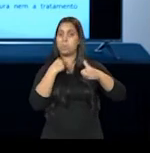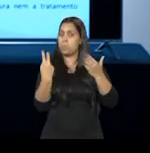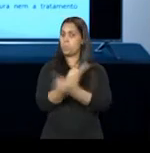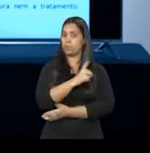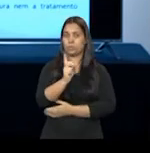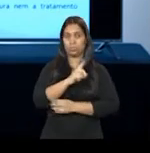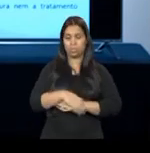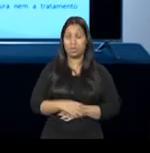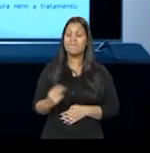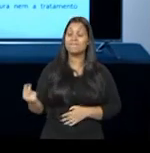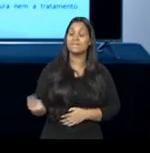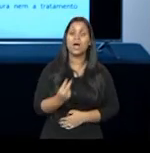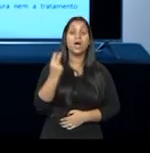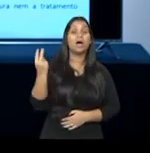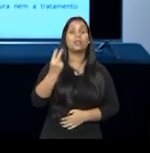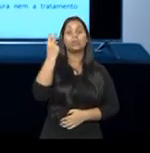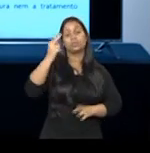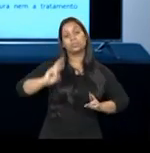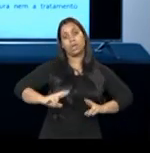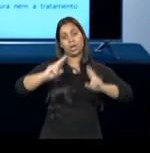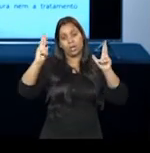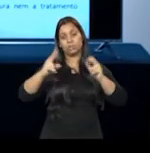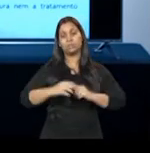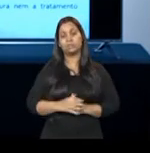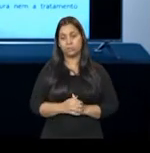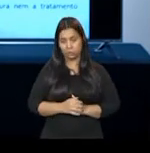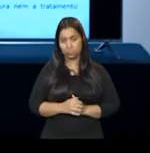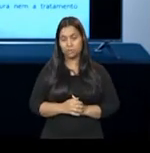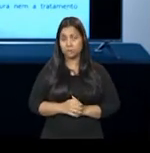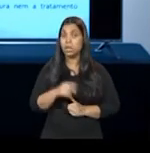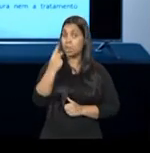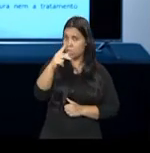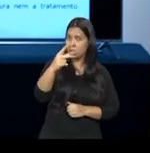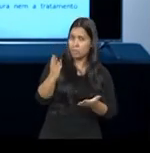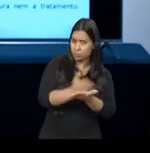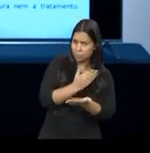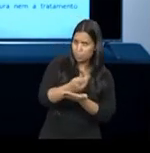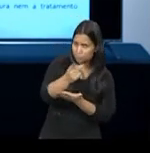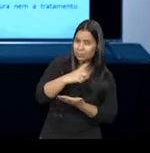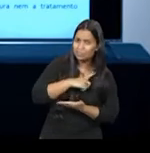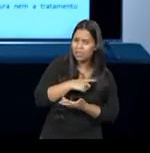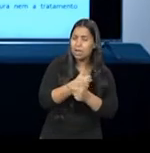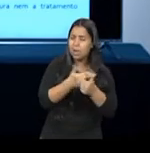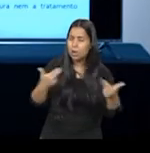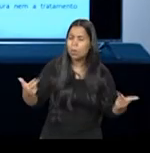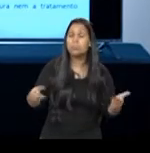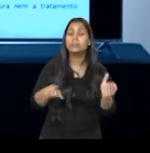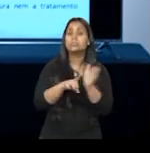gente deve valorizar justamente essas diferenças. No material de vocês, tem